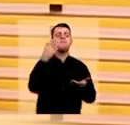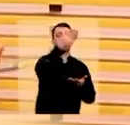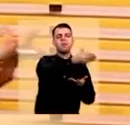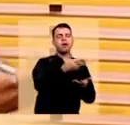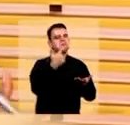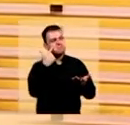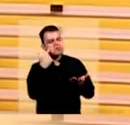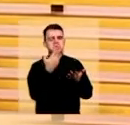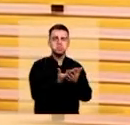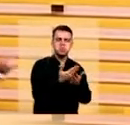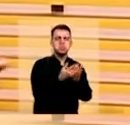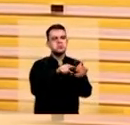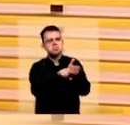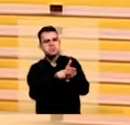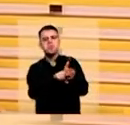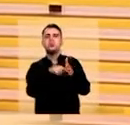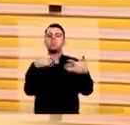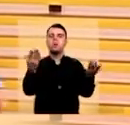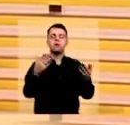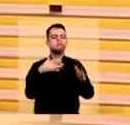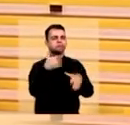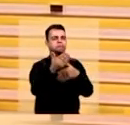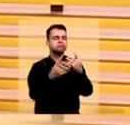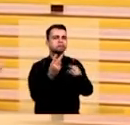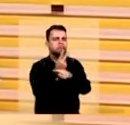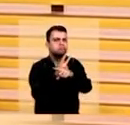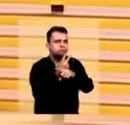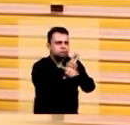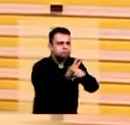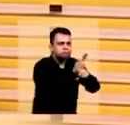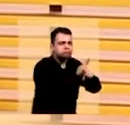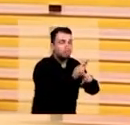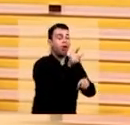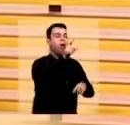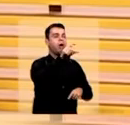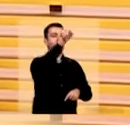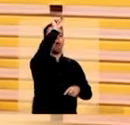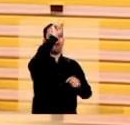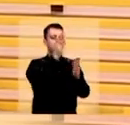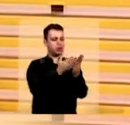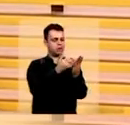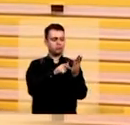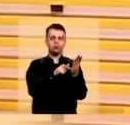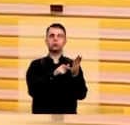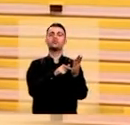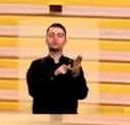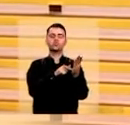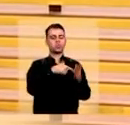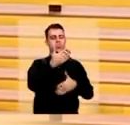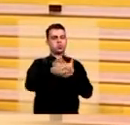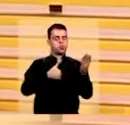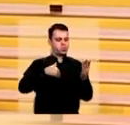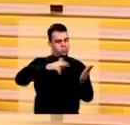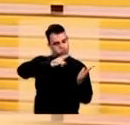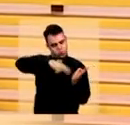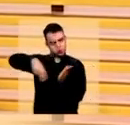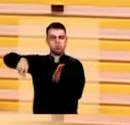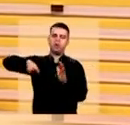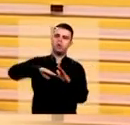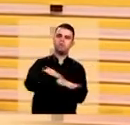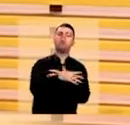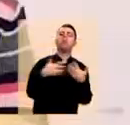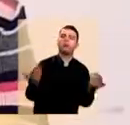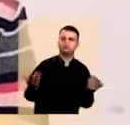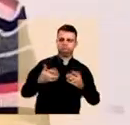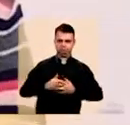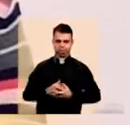às vezes, para estudar, para uma pesquisa e acaba entrando em contato com essa leitura do prazer, do